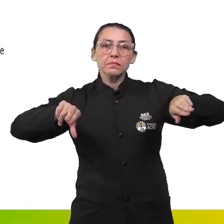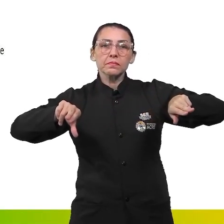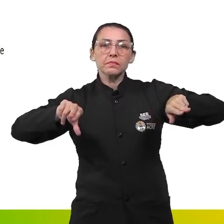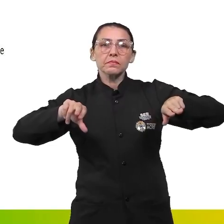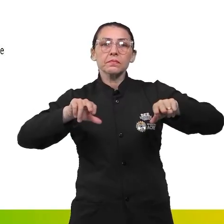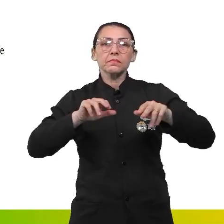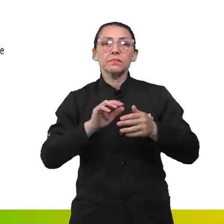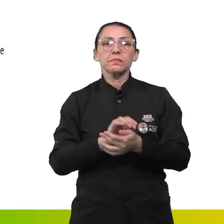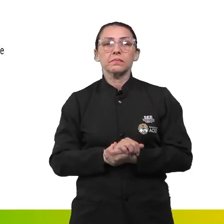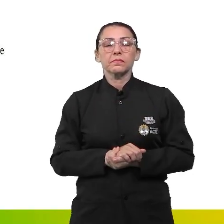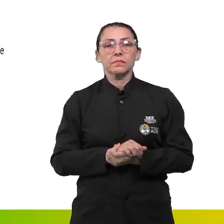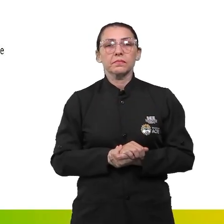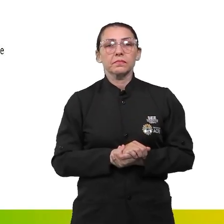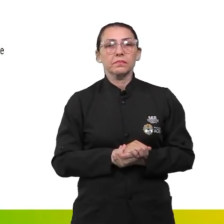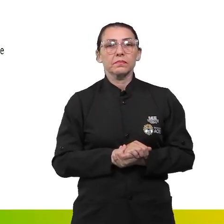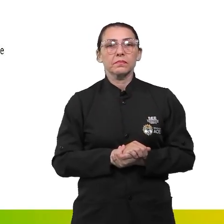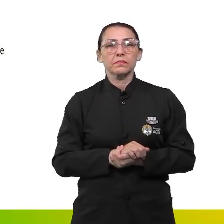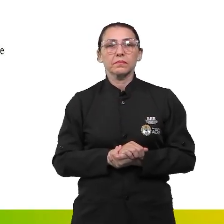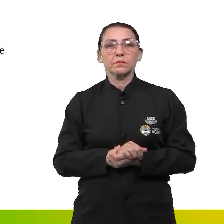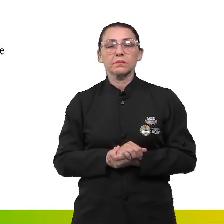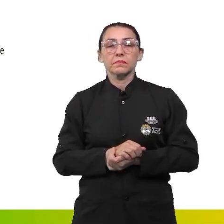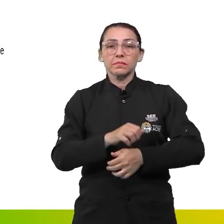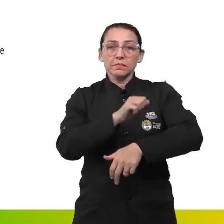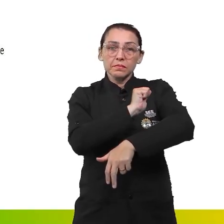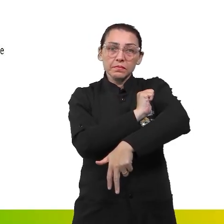a ter uma América Latina